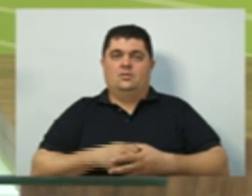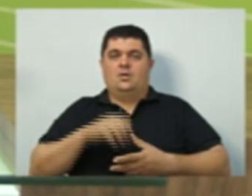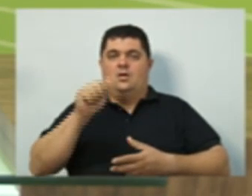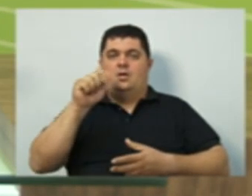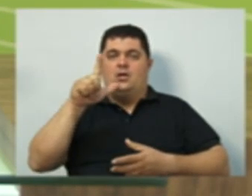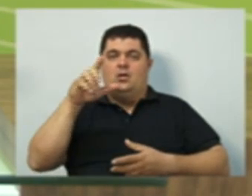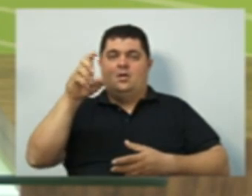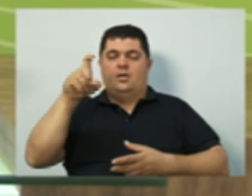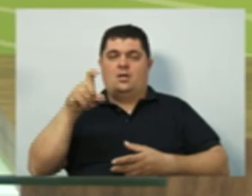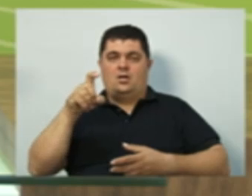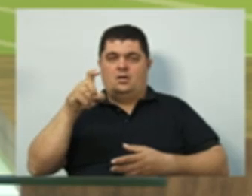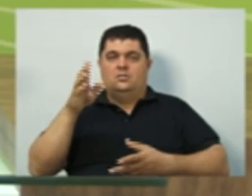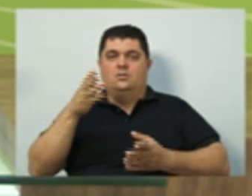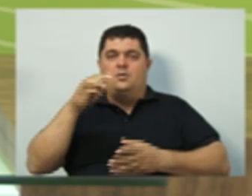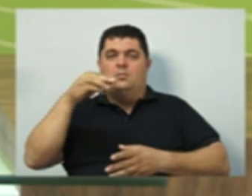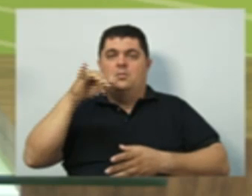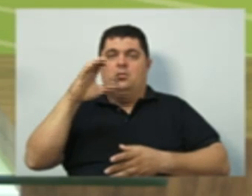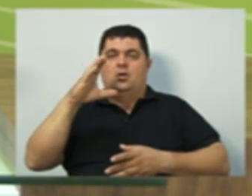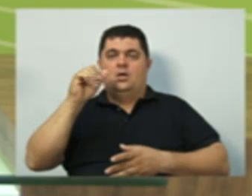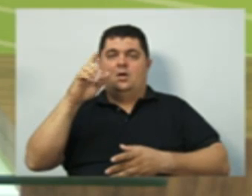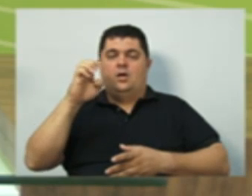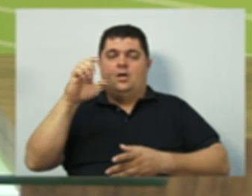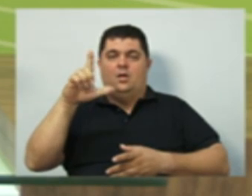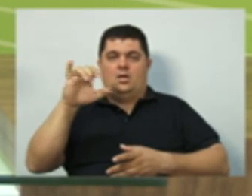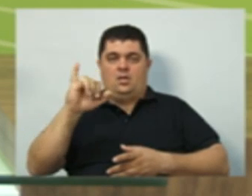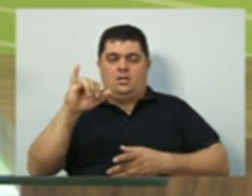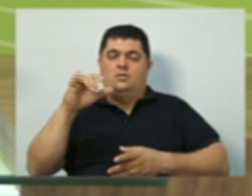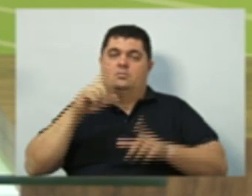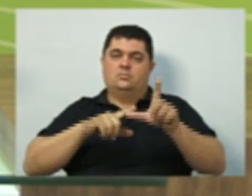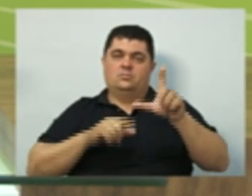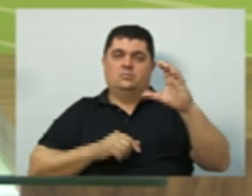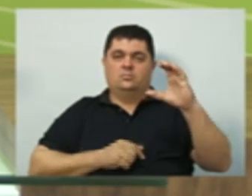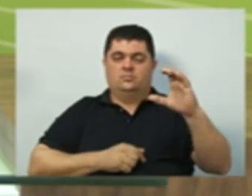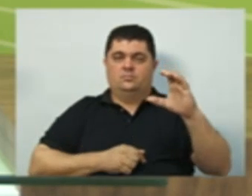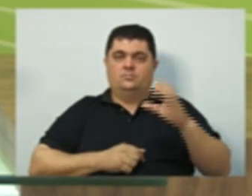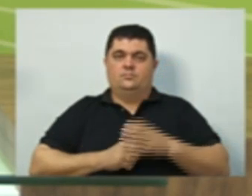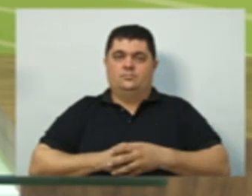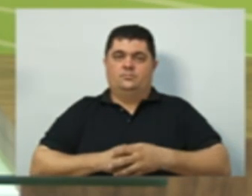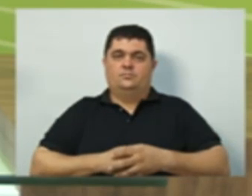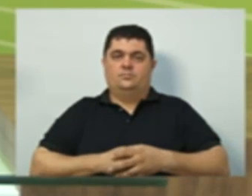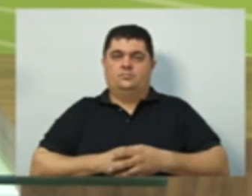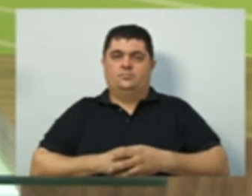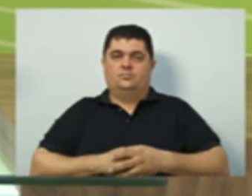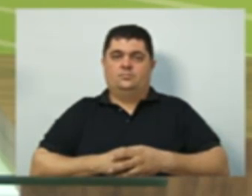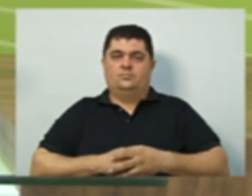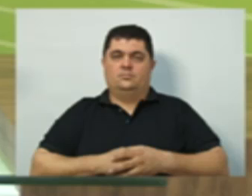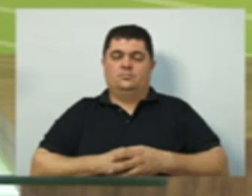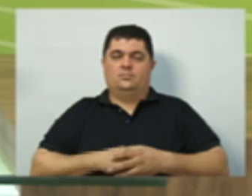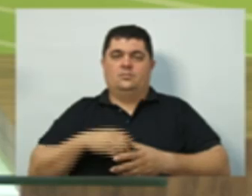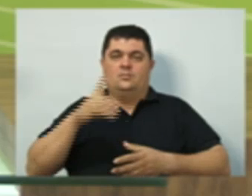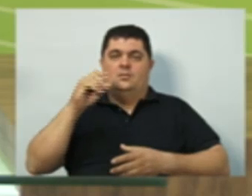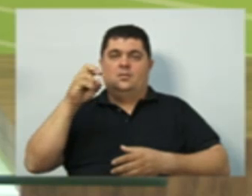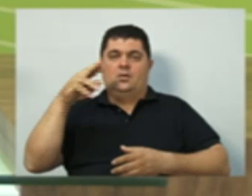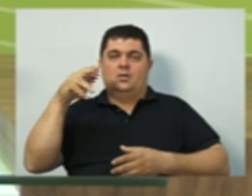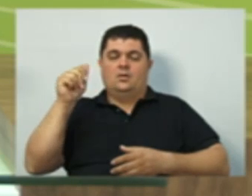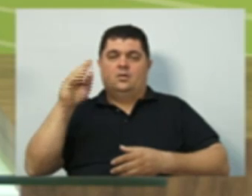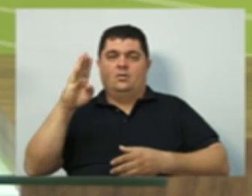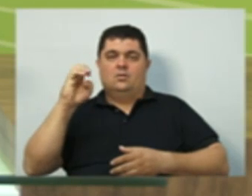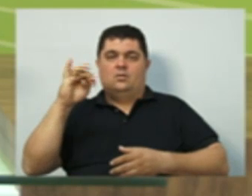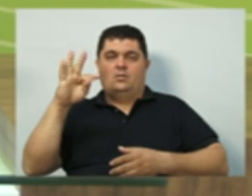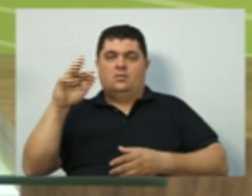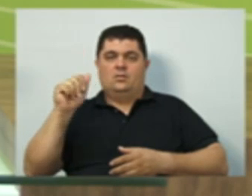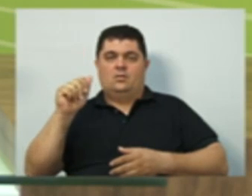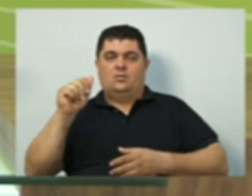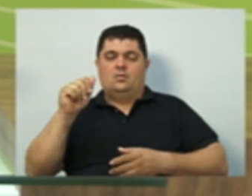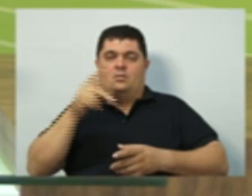Alex e a Micaele também estão arriscando na letra C. Agora, saindo um pouco da escola Dona Benta, o